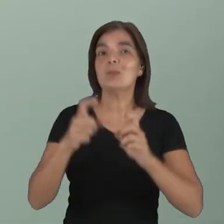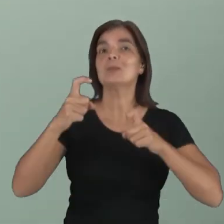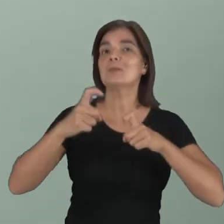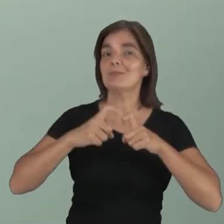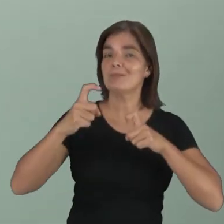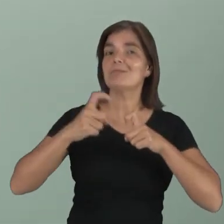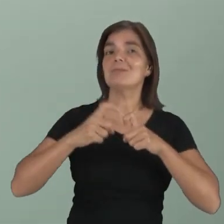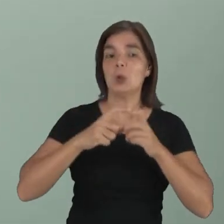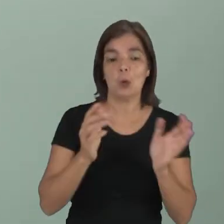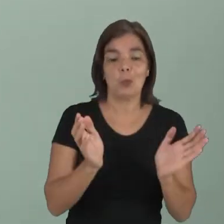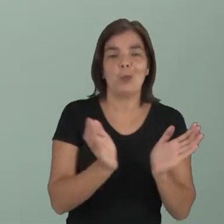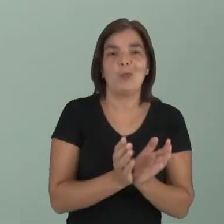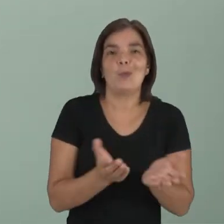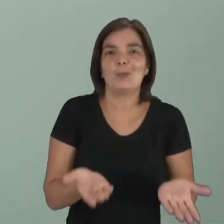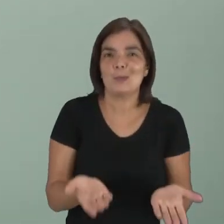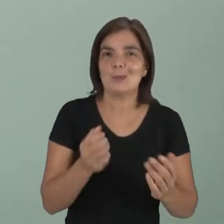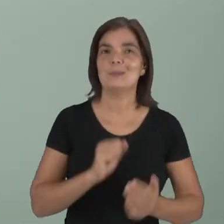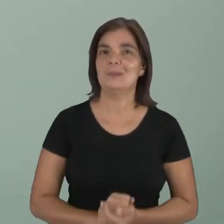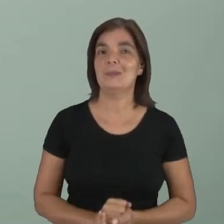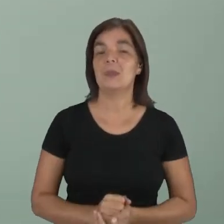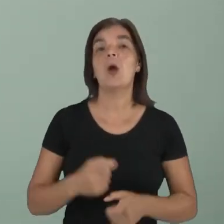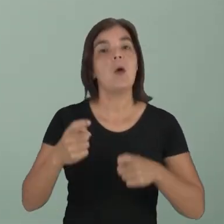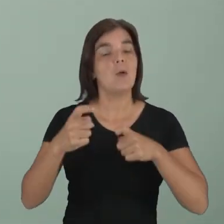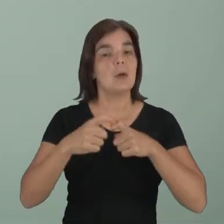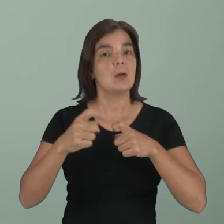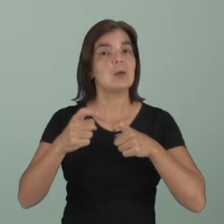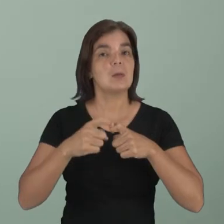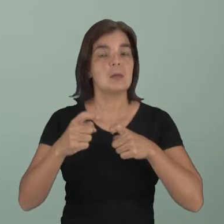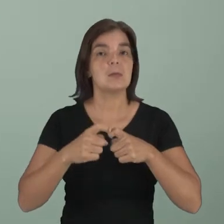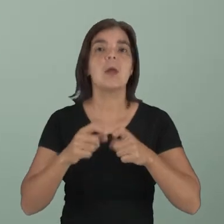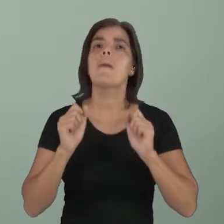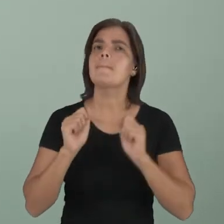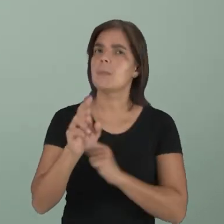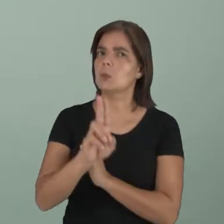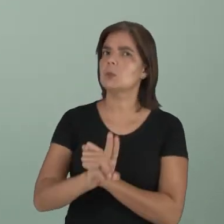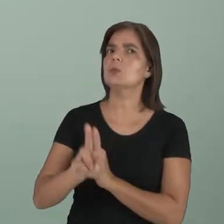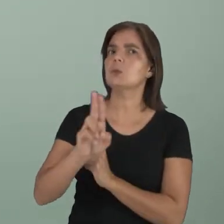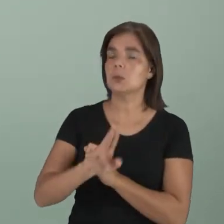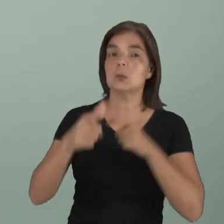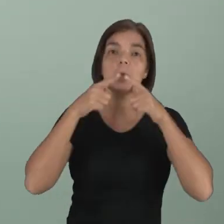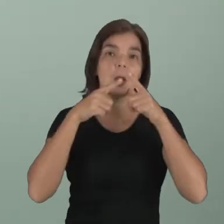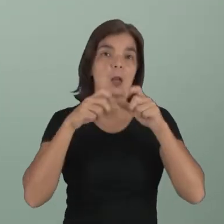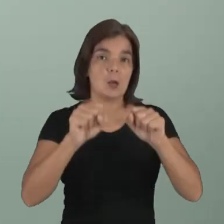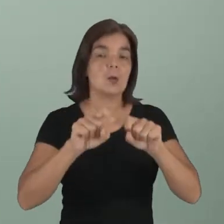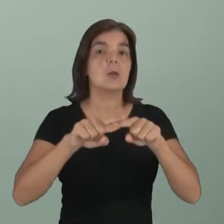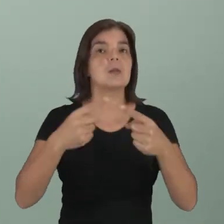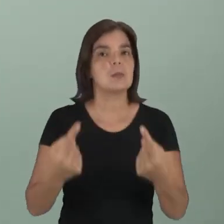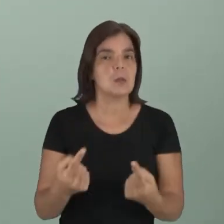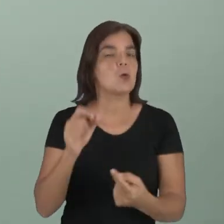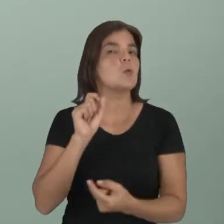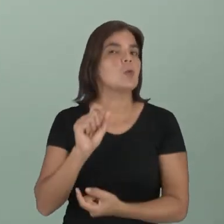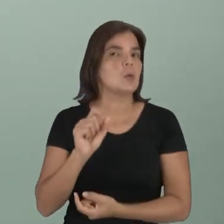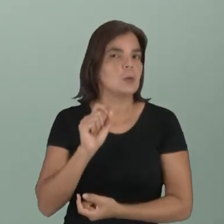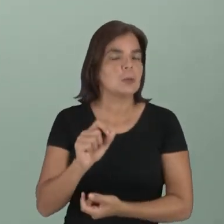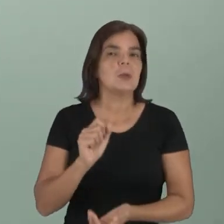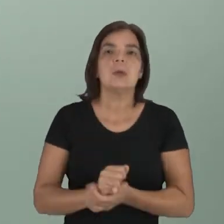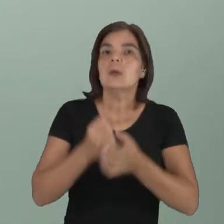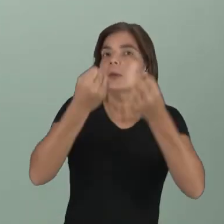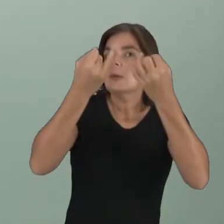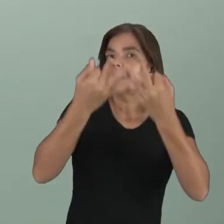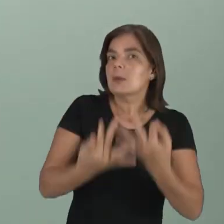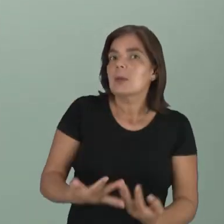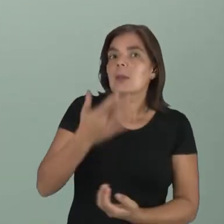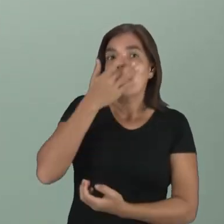uma linguagem do grupo dos médicos. O médico, ele pode utilizar essa linguagem desde que ele explique